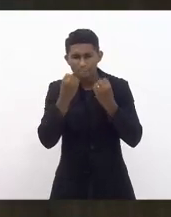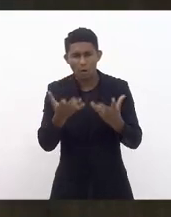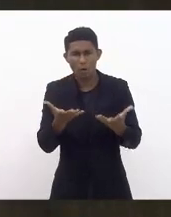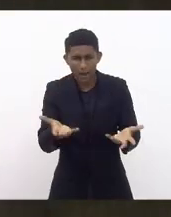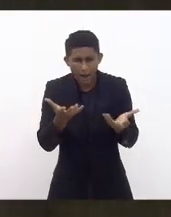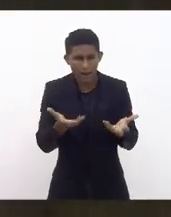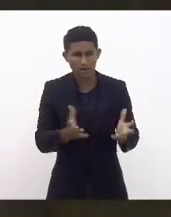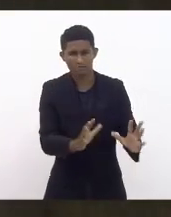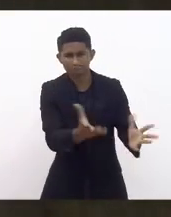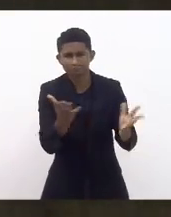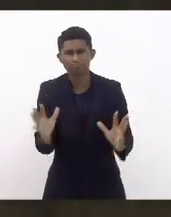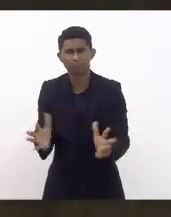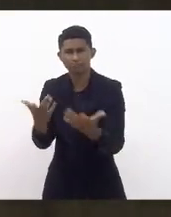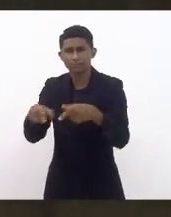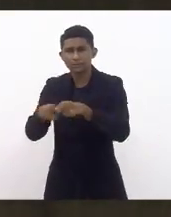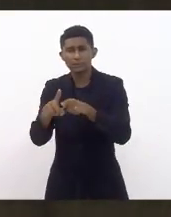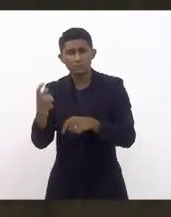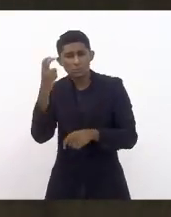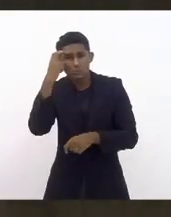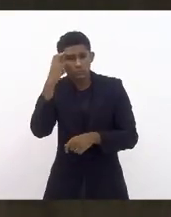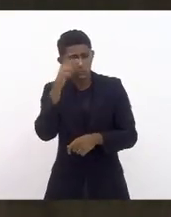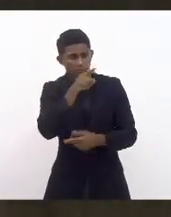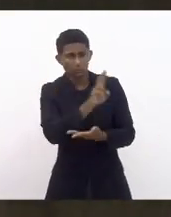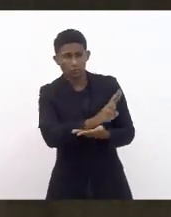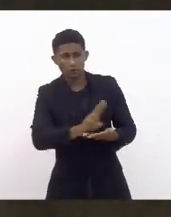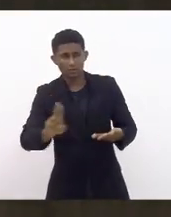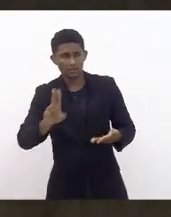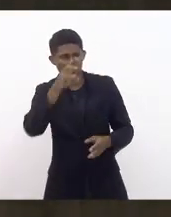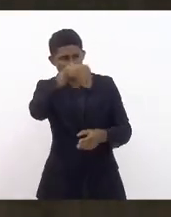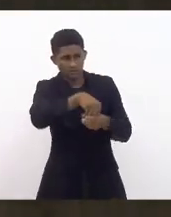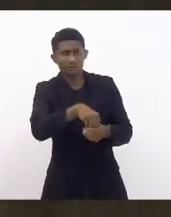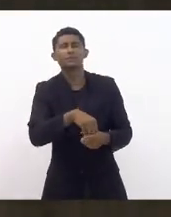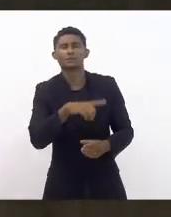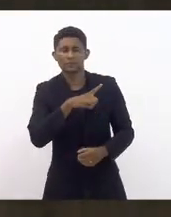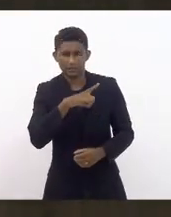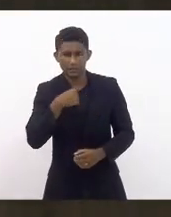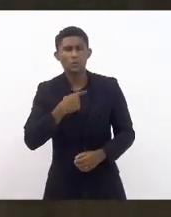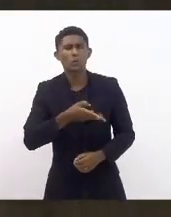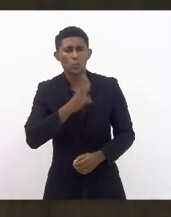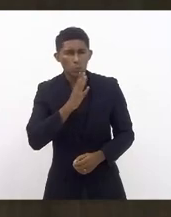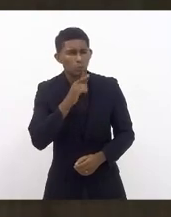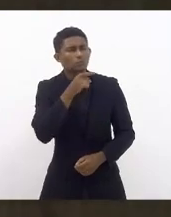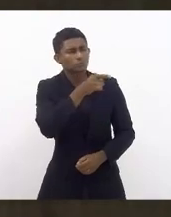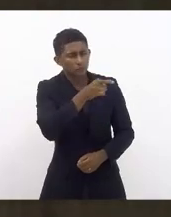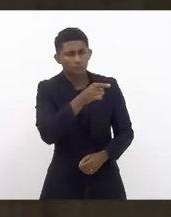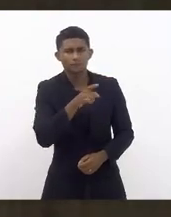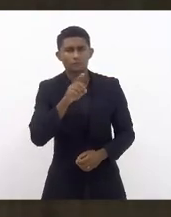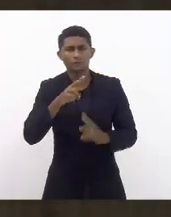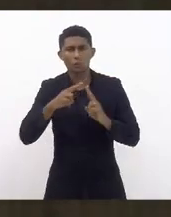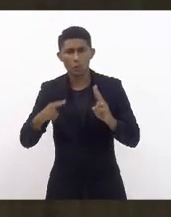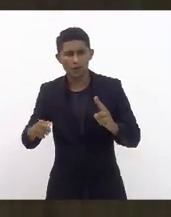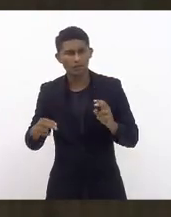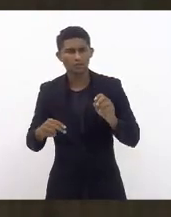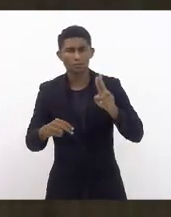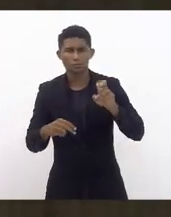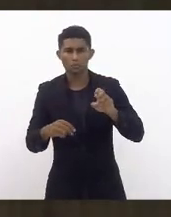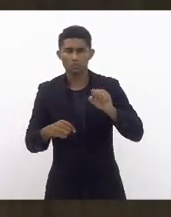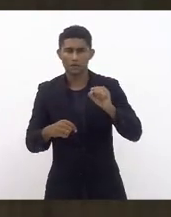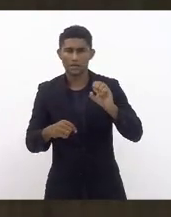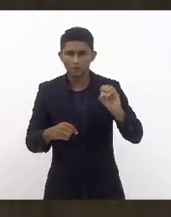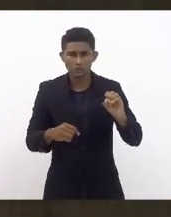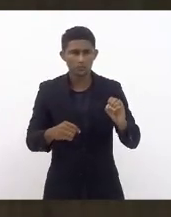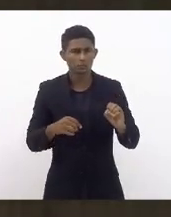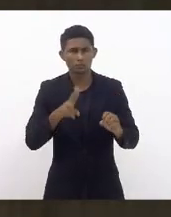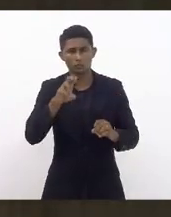fomento à cultura que as universidades fazem no território e conheço de perto, a UESO, a UERJ, a UENF, não tem